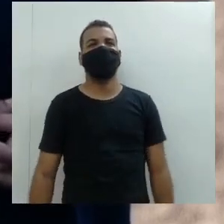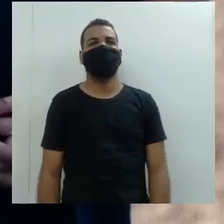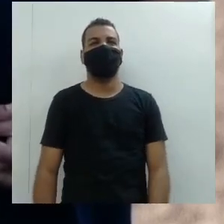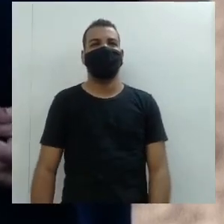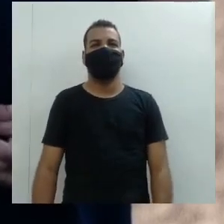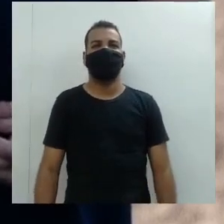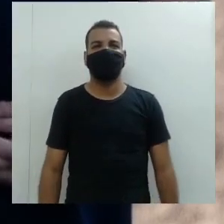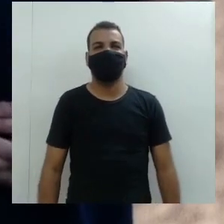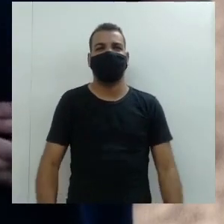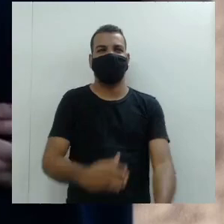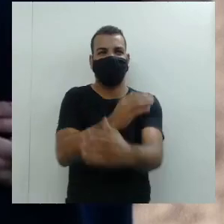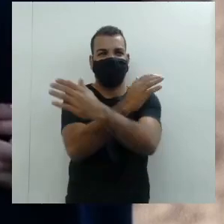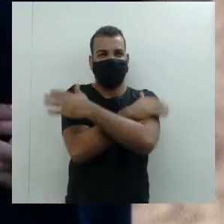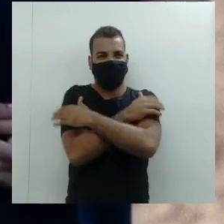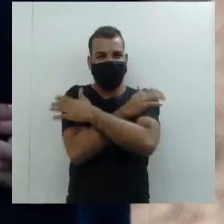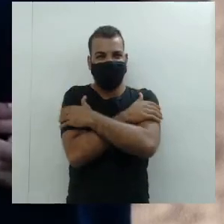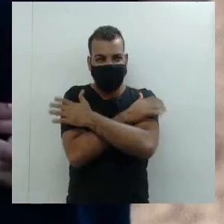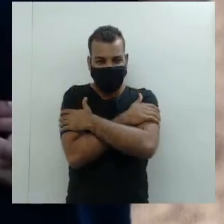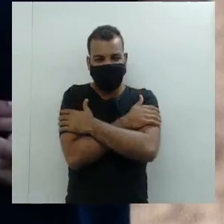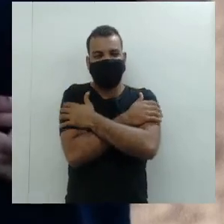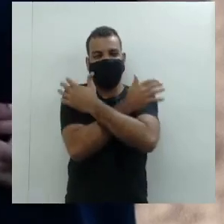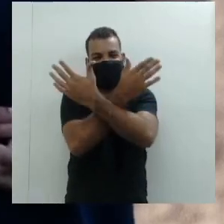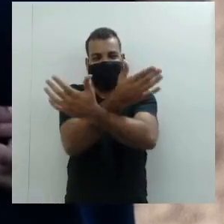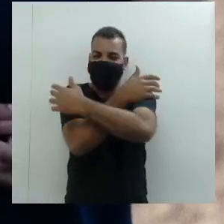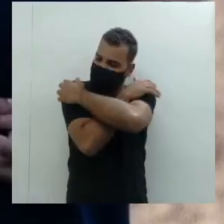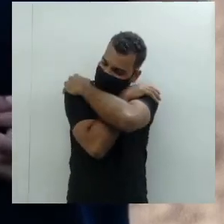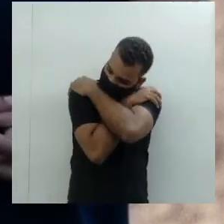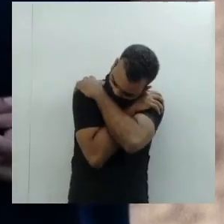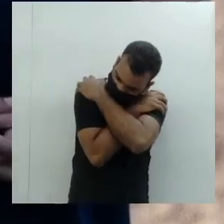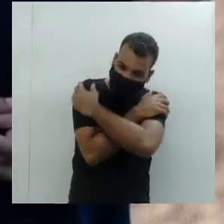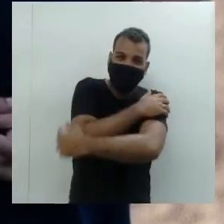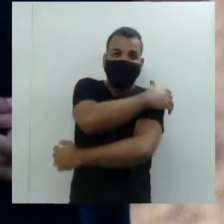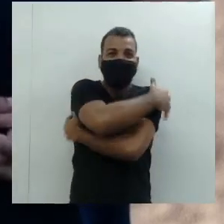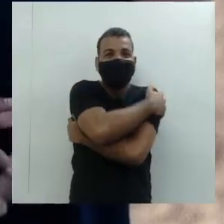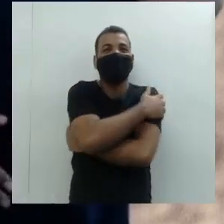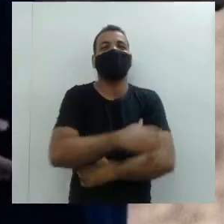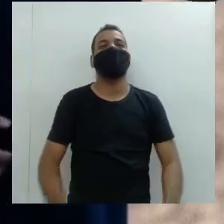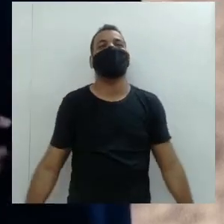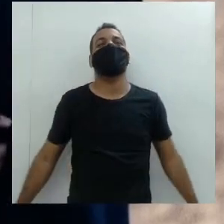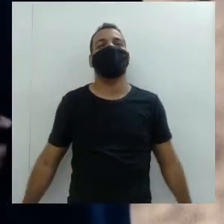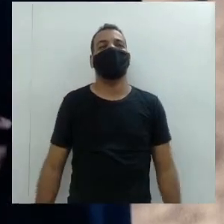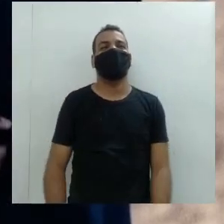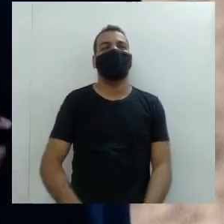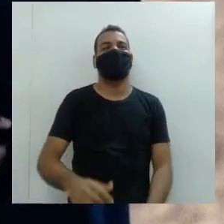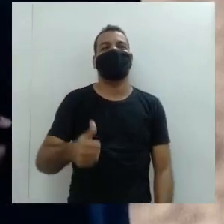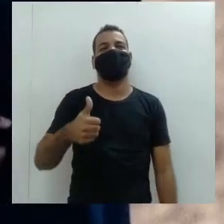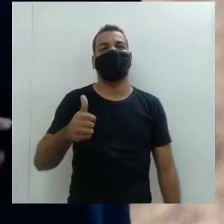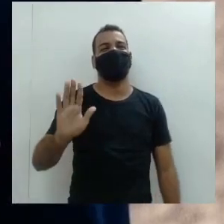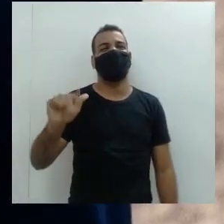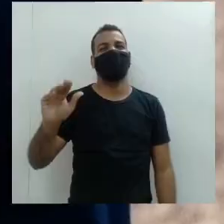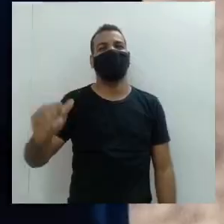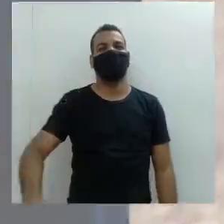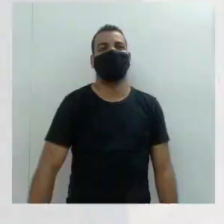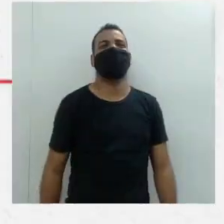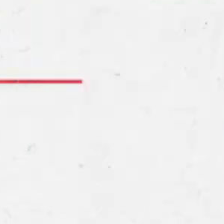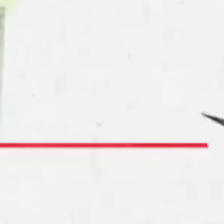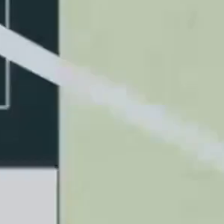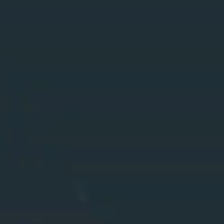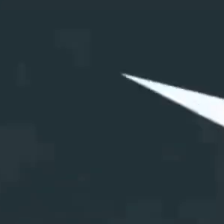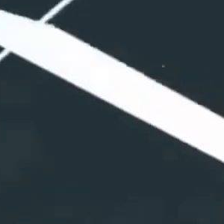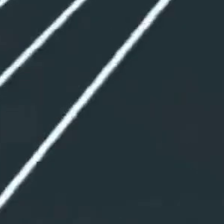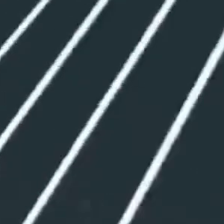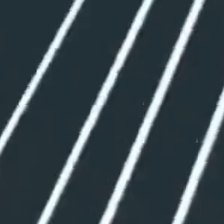forte abraço, professor Robson, professor Jamerson, né? E ele voltará. Até a próxima, pessoal. Valeu, obrigado.